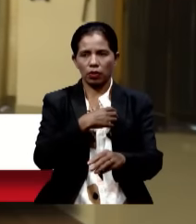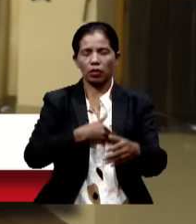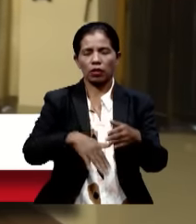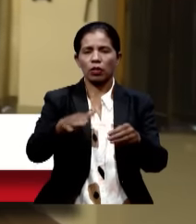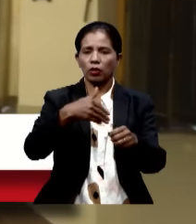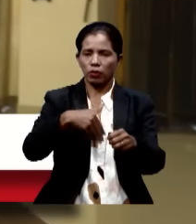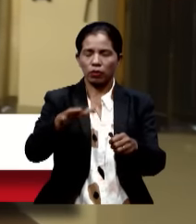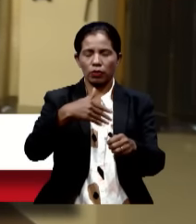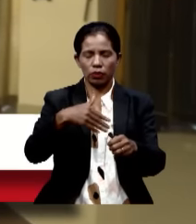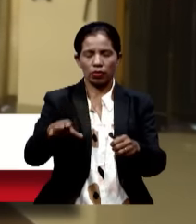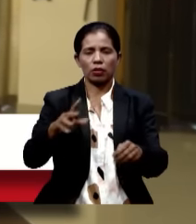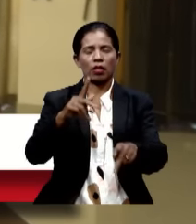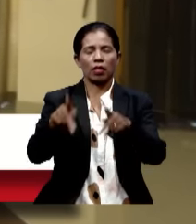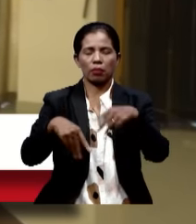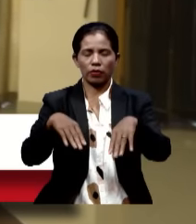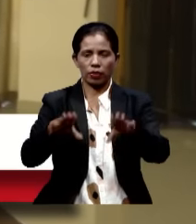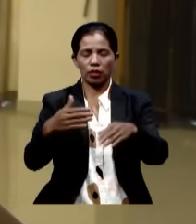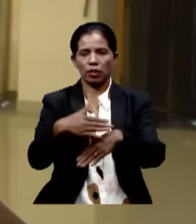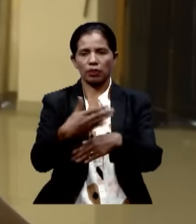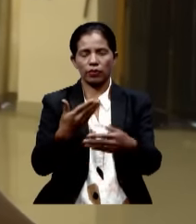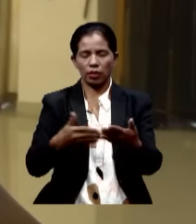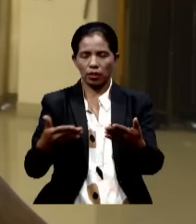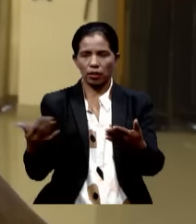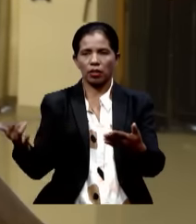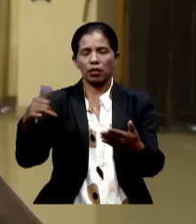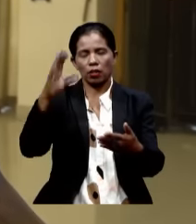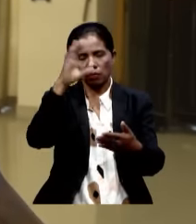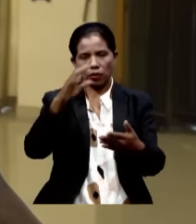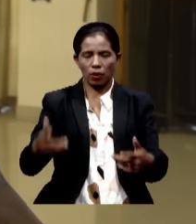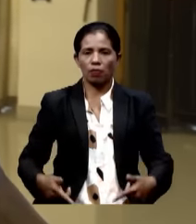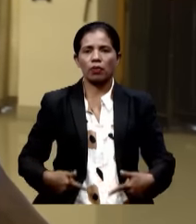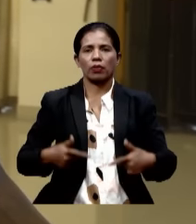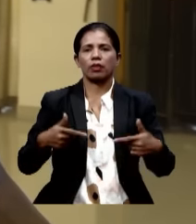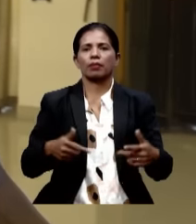duni comerciante sira be fansa san sira buka moris né.